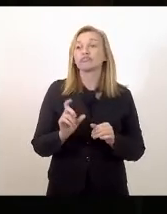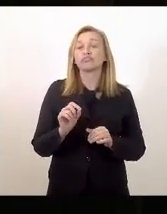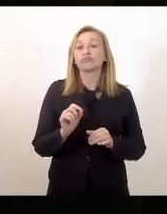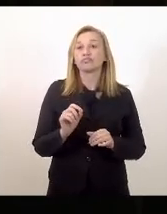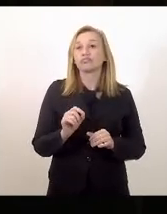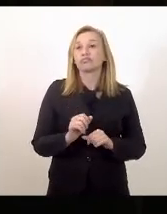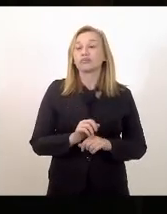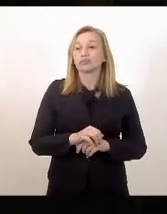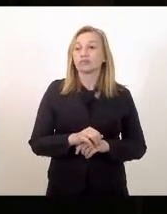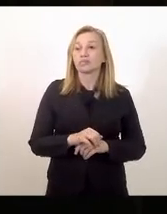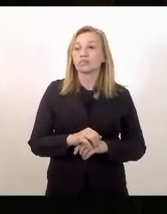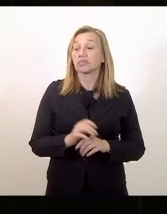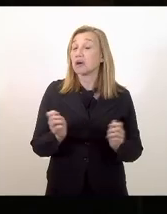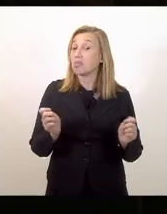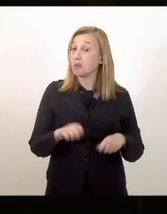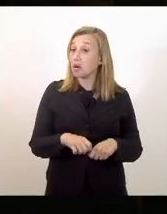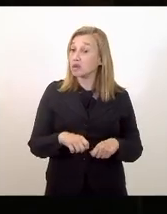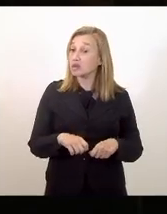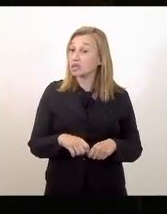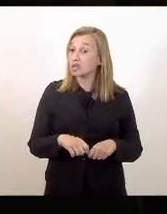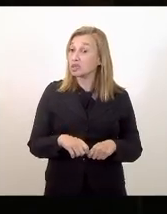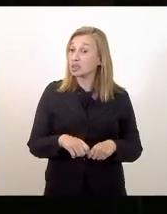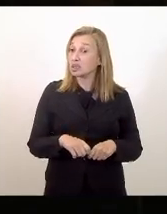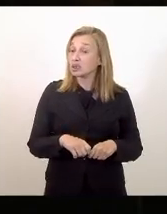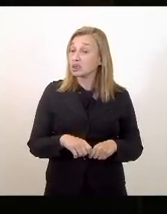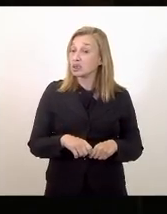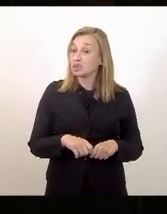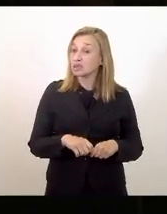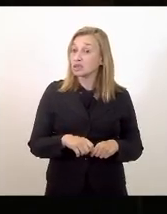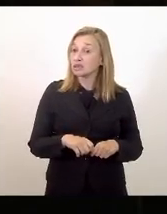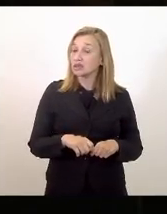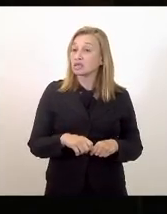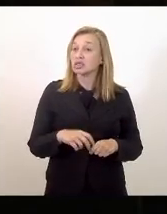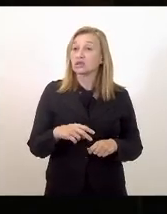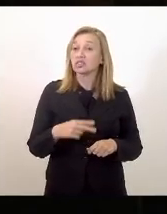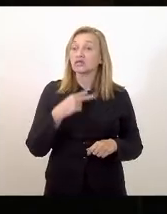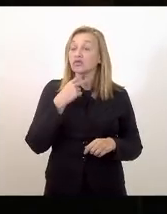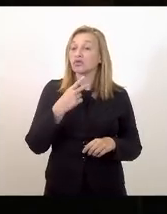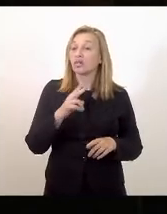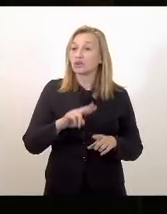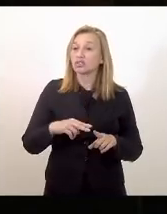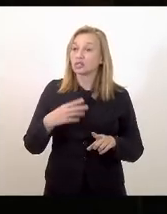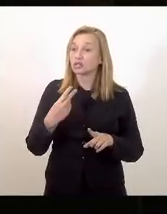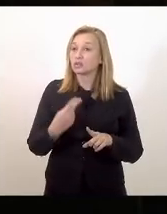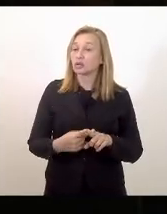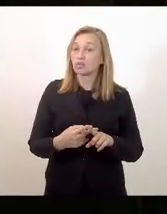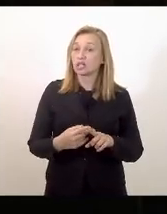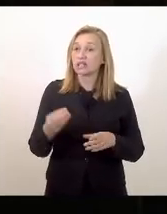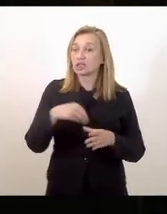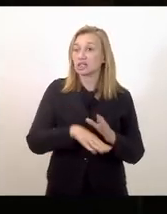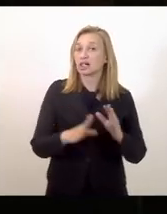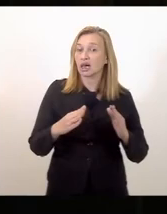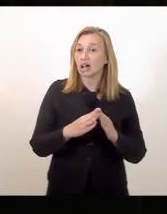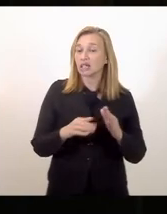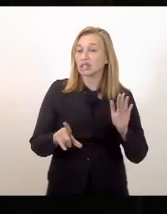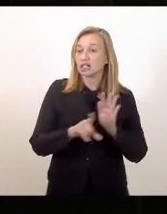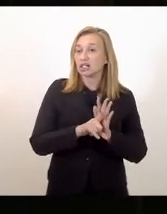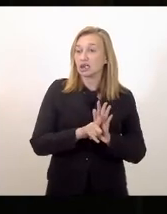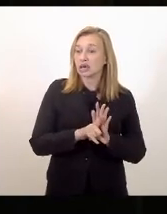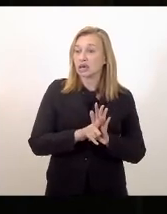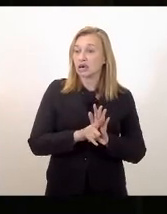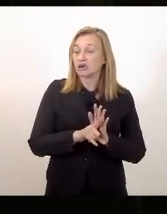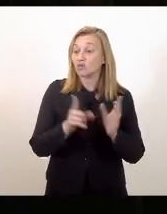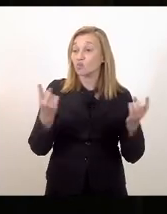jogo, inclusive, a possibilidade de pluralidade de vozes dentro das casas legislativas, coloca